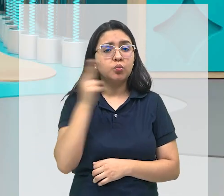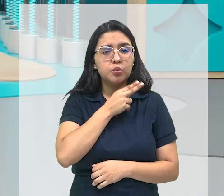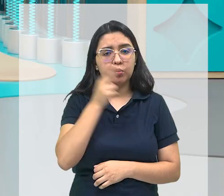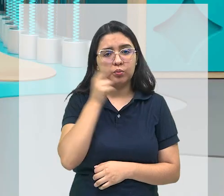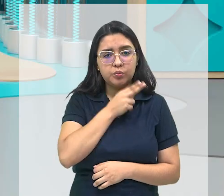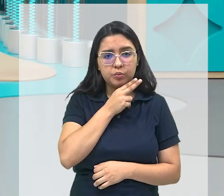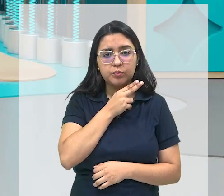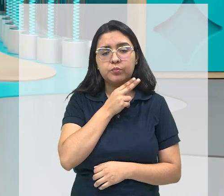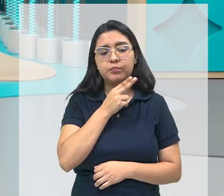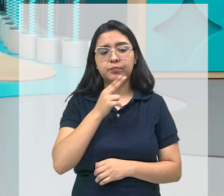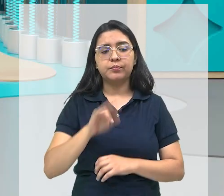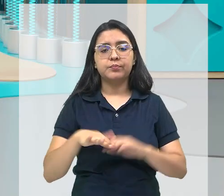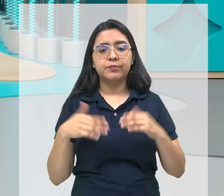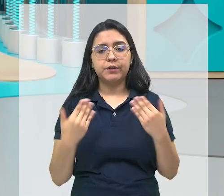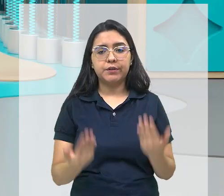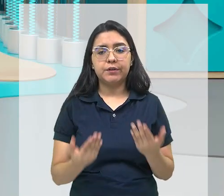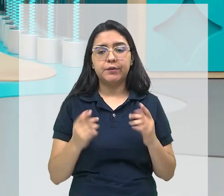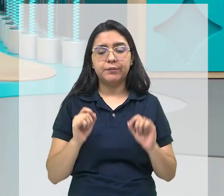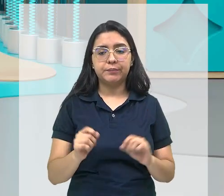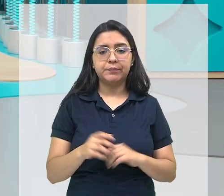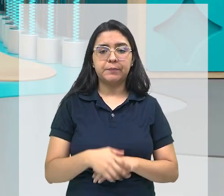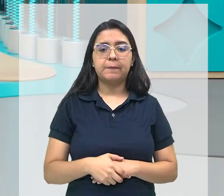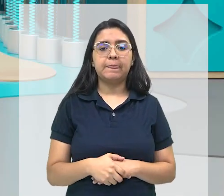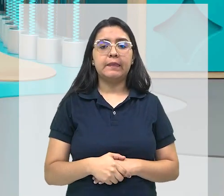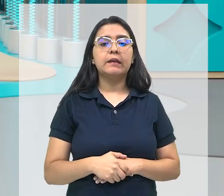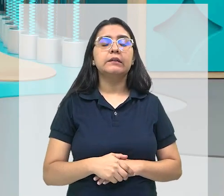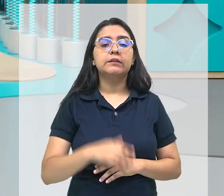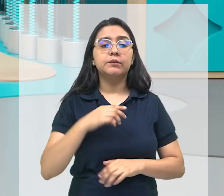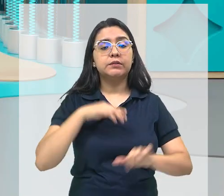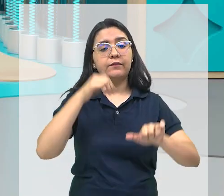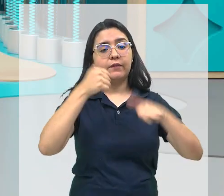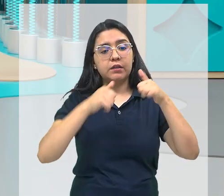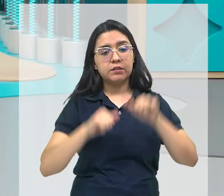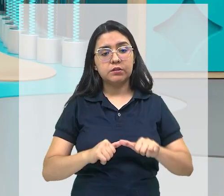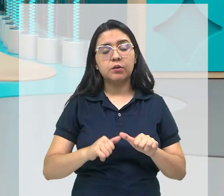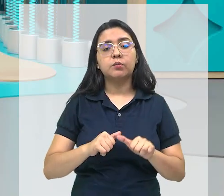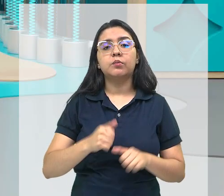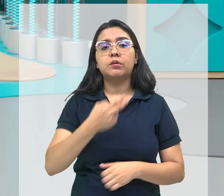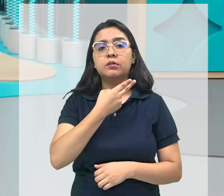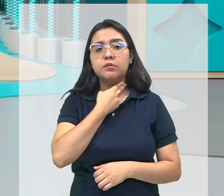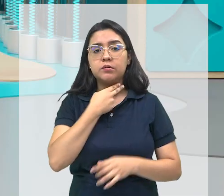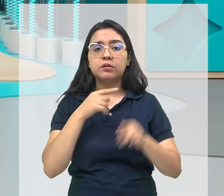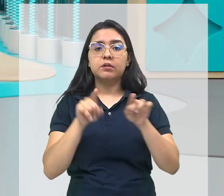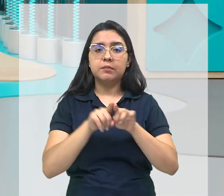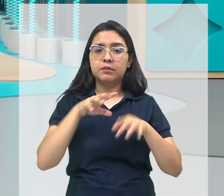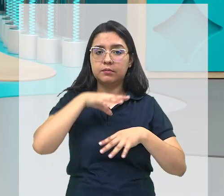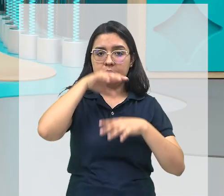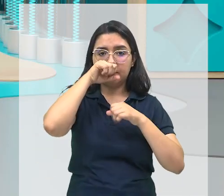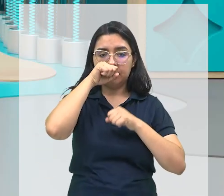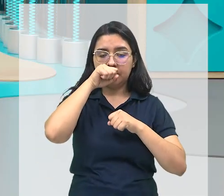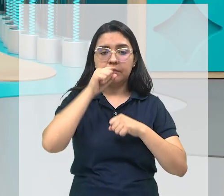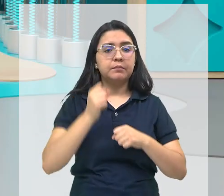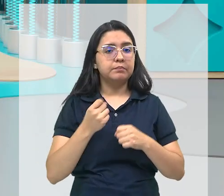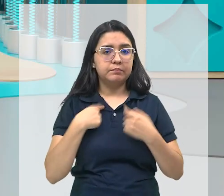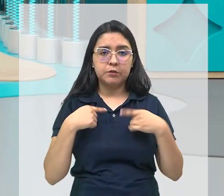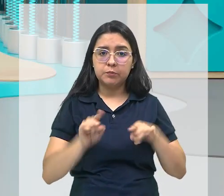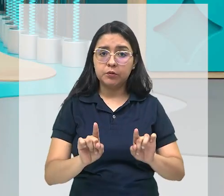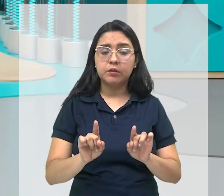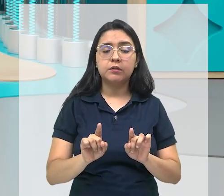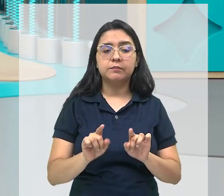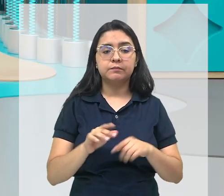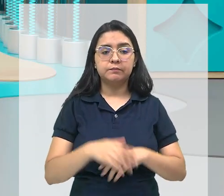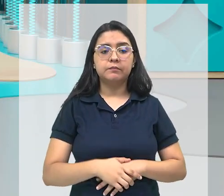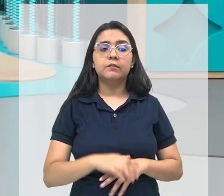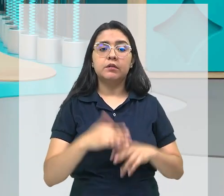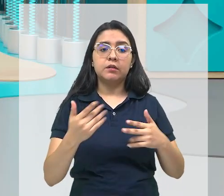Então, a avaliação da pulsação com a respiração tem que ser ao mesmo tempo. Então, você vai se